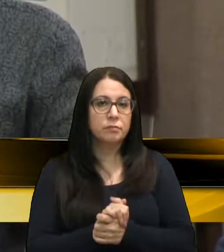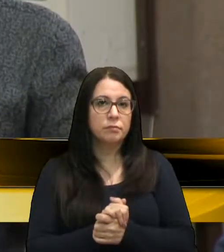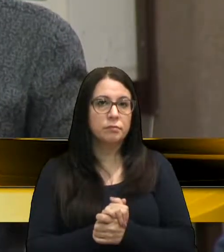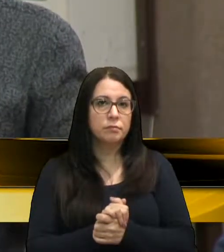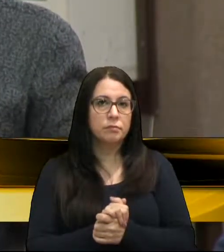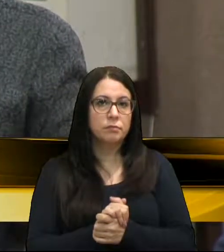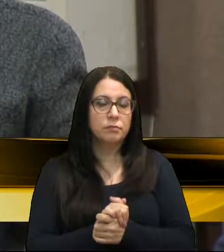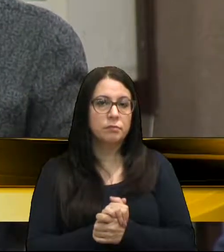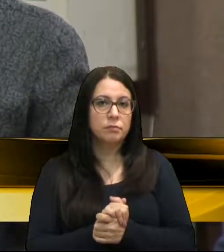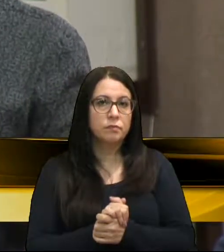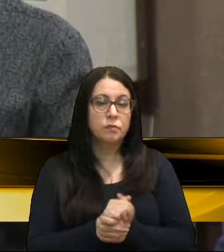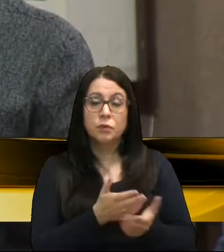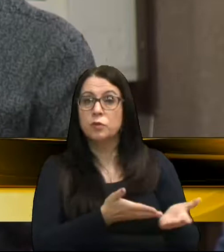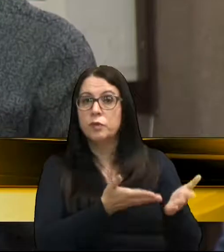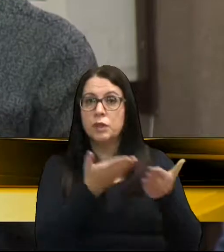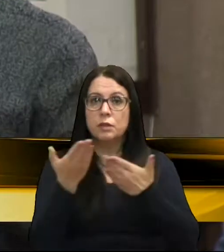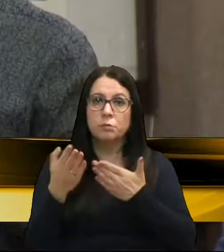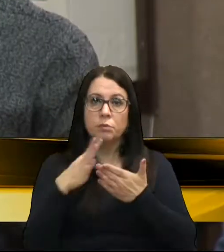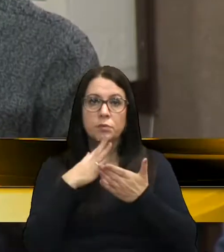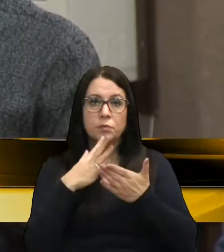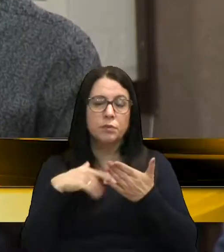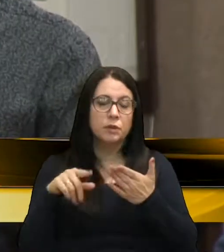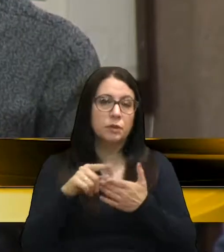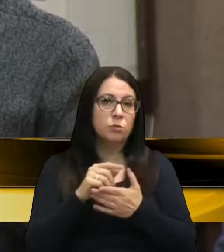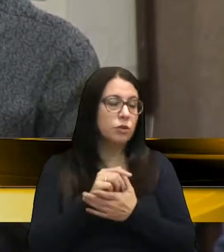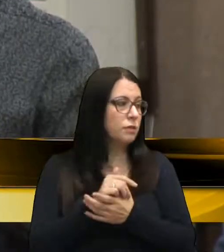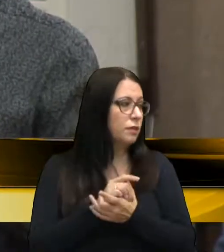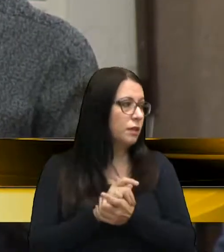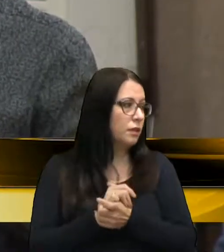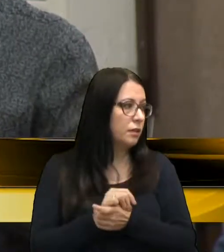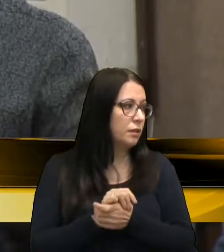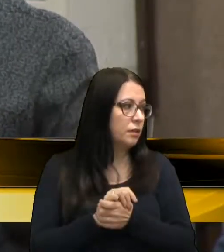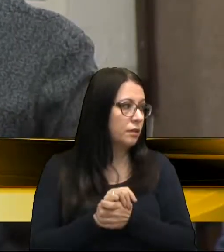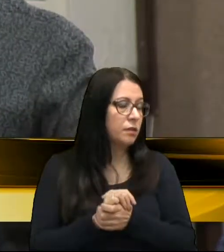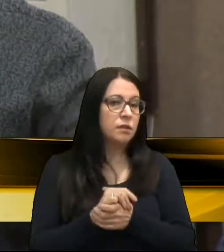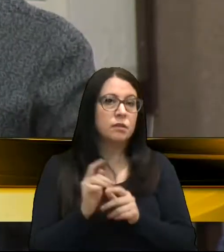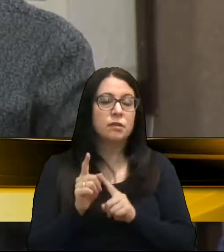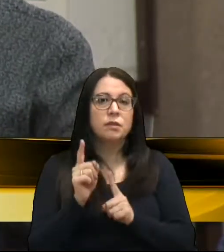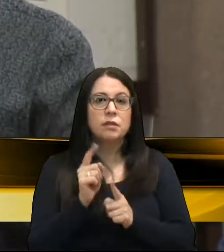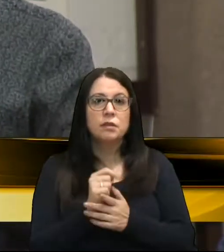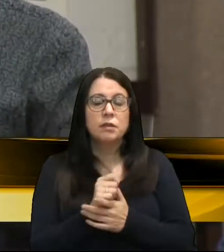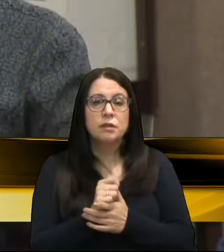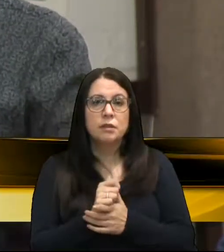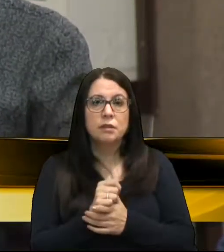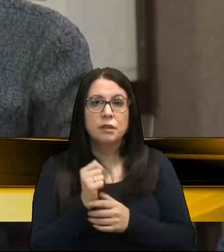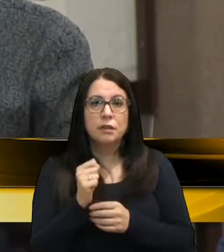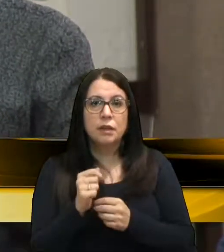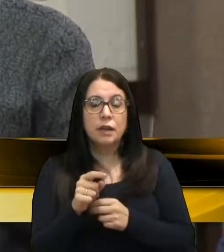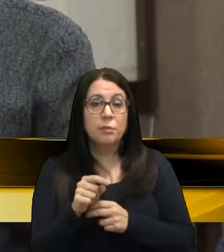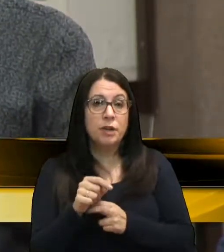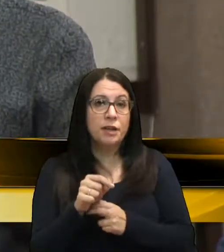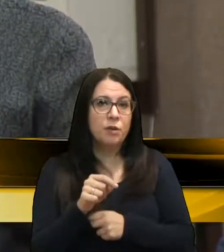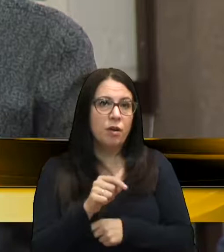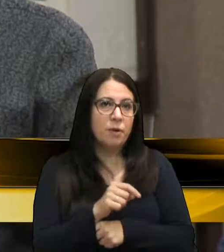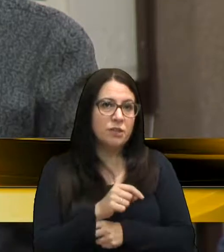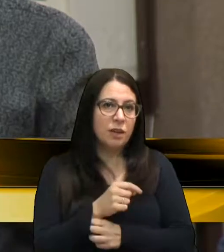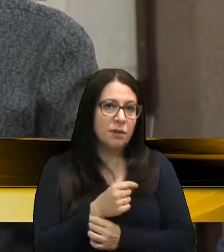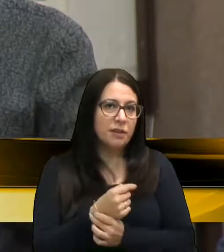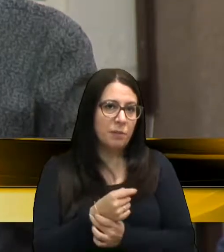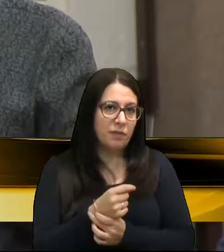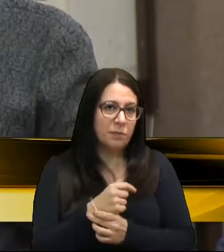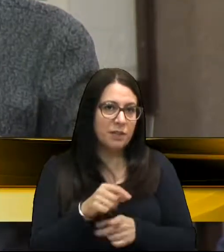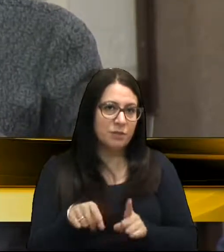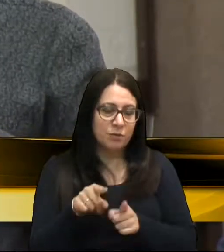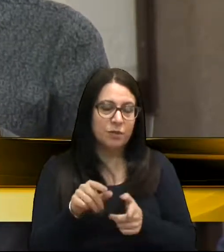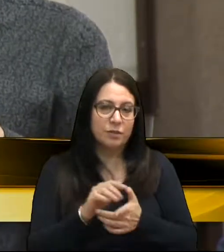aonde nós éramos convidados para conhecer a Marrecas. As primeiras... que estavam abrindo lá as marrecas para a construção da